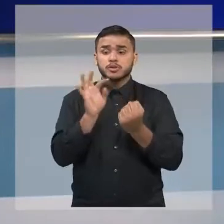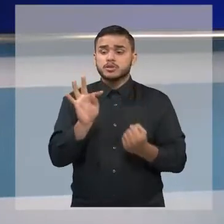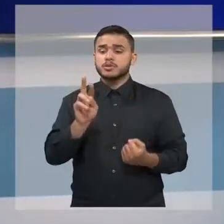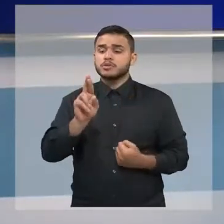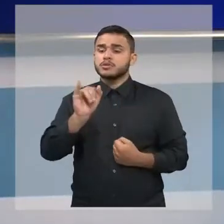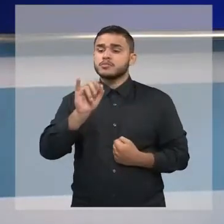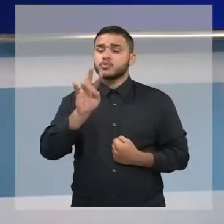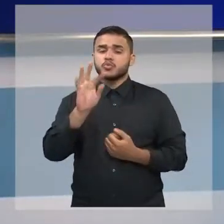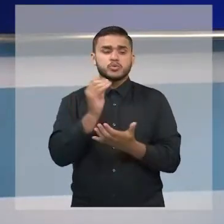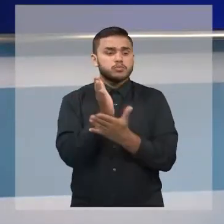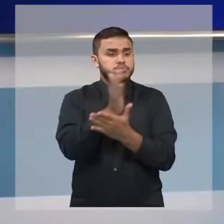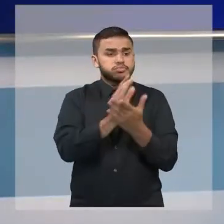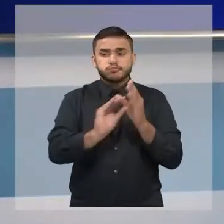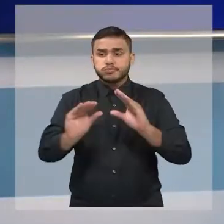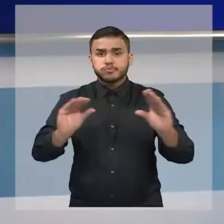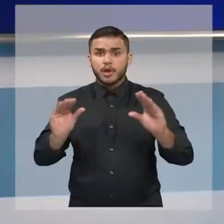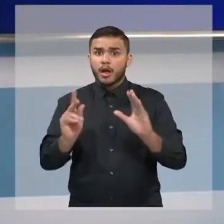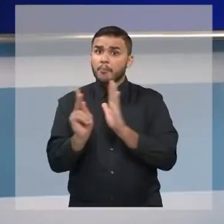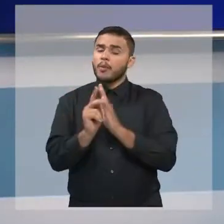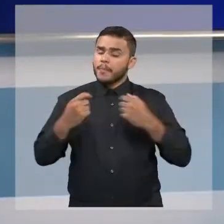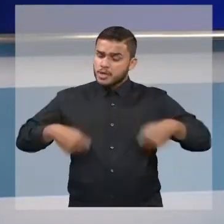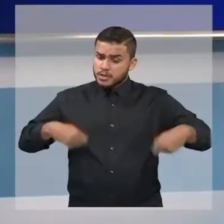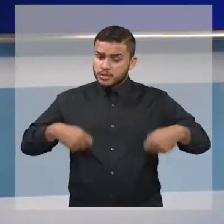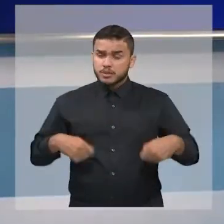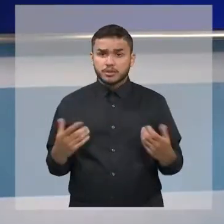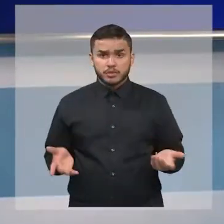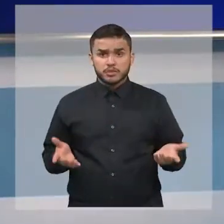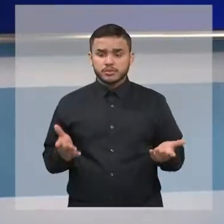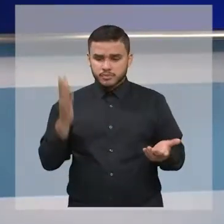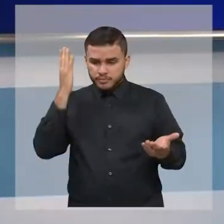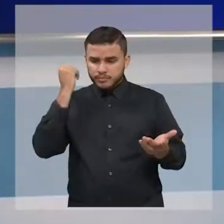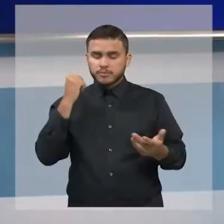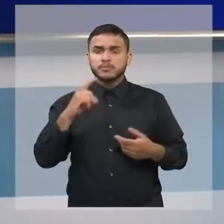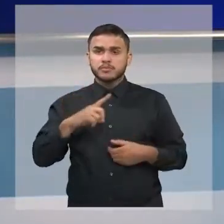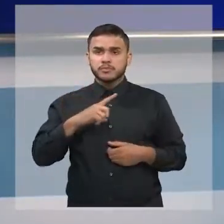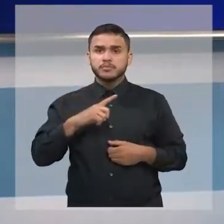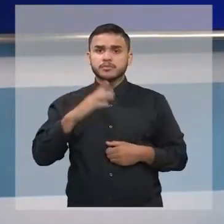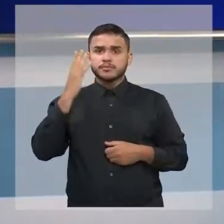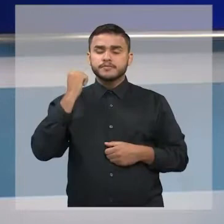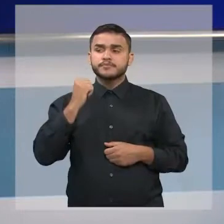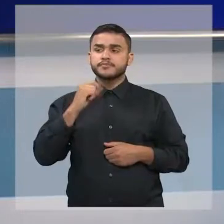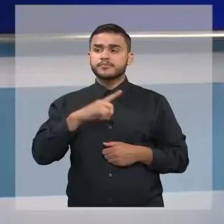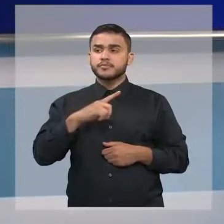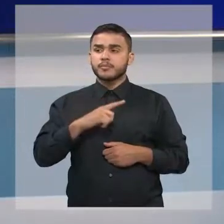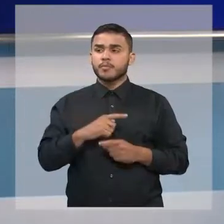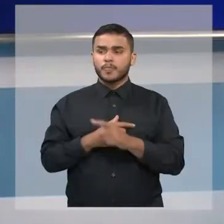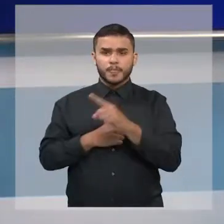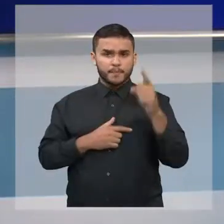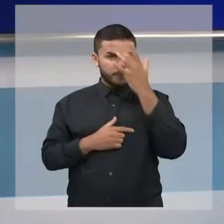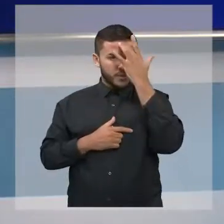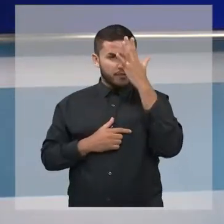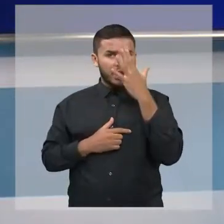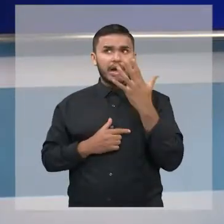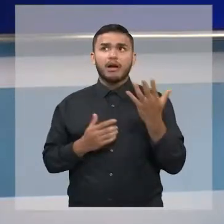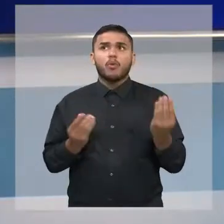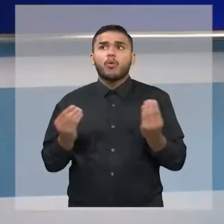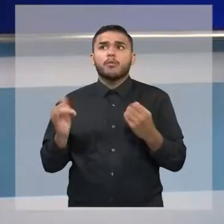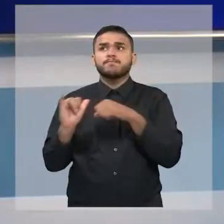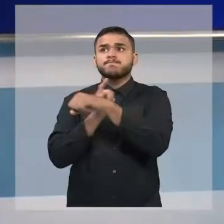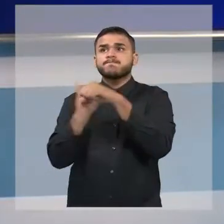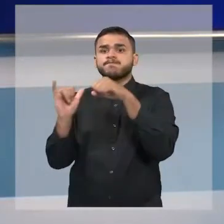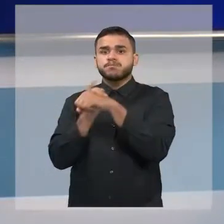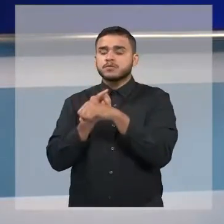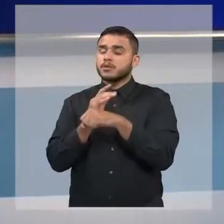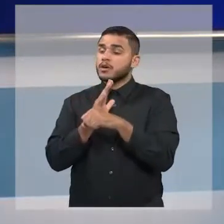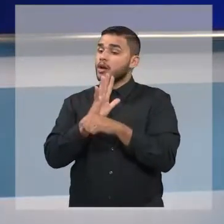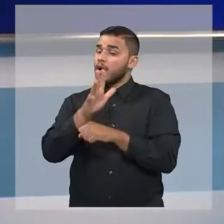tributos e sua repartição. Isso não é problema, isso não é uma coisa federativa. fácil. É o Pacto Federativo. Isso não é uma coisa fácil de se fazer. Não